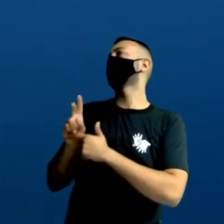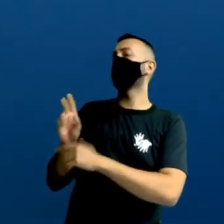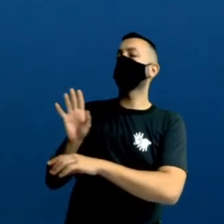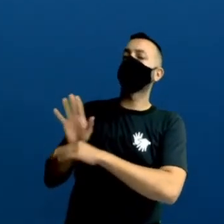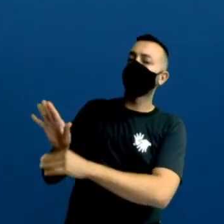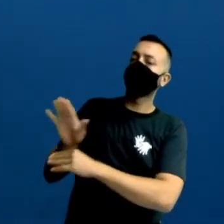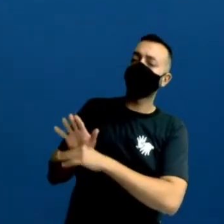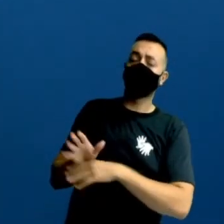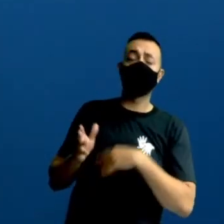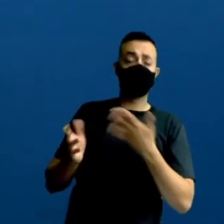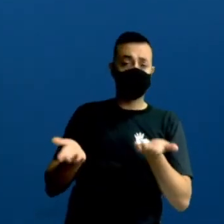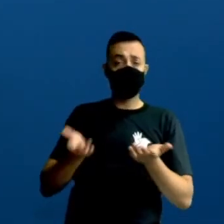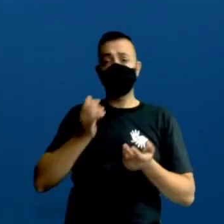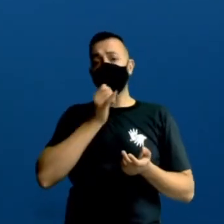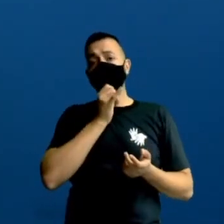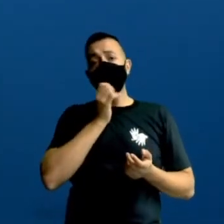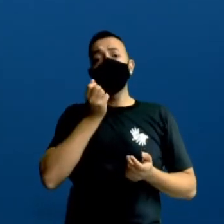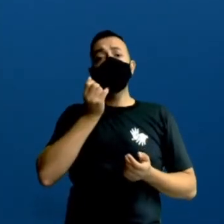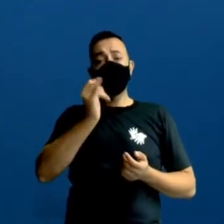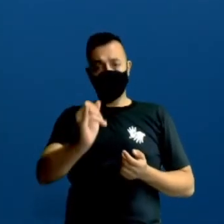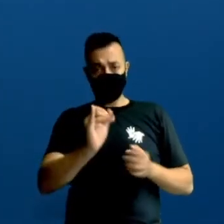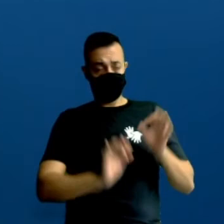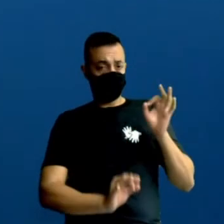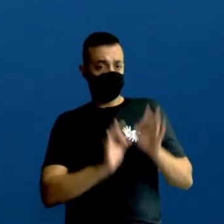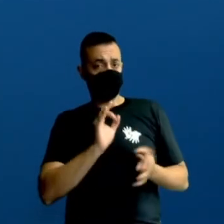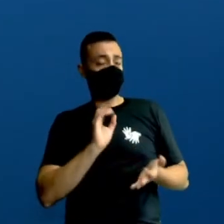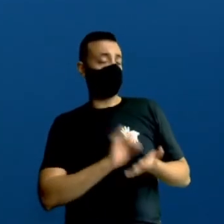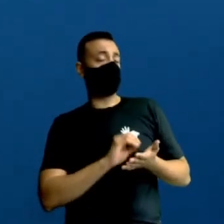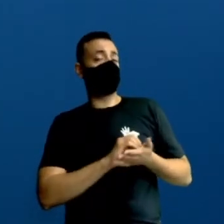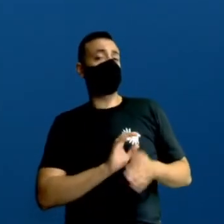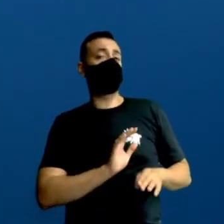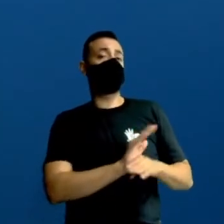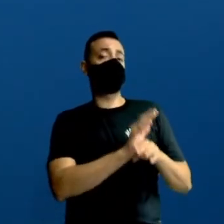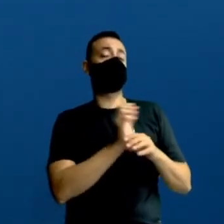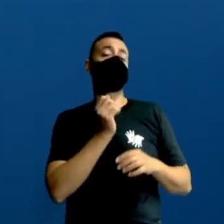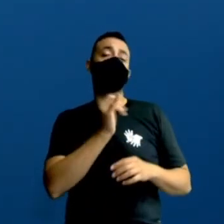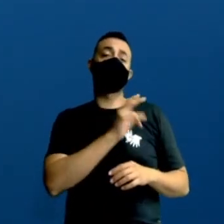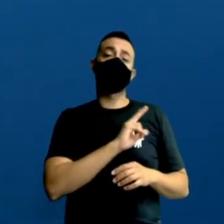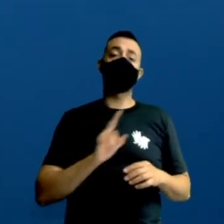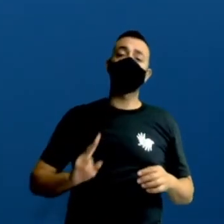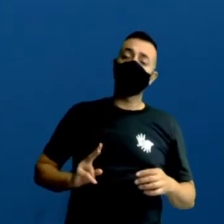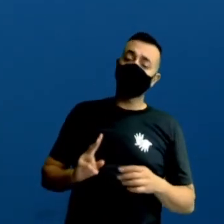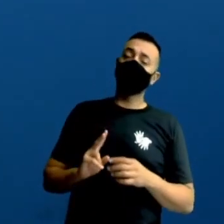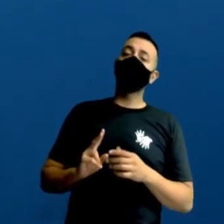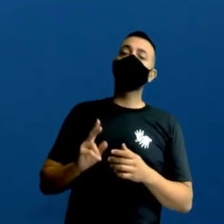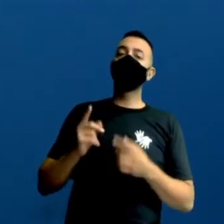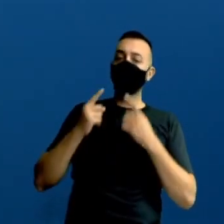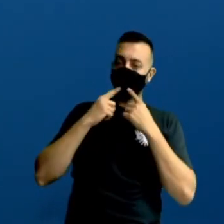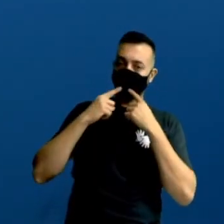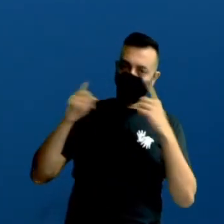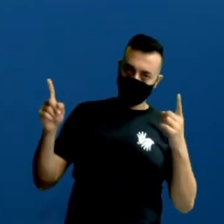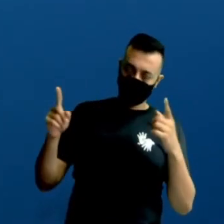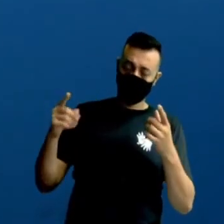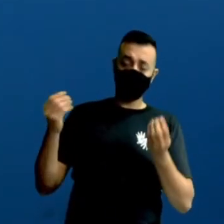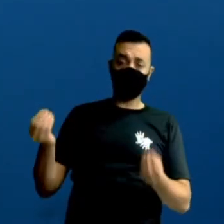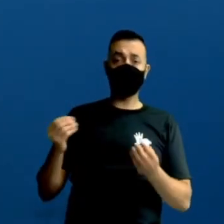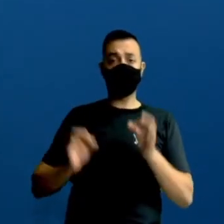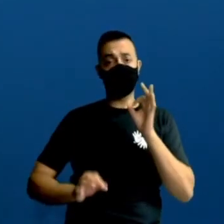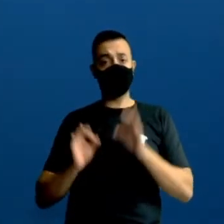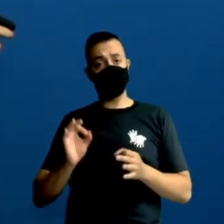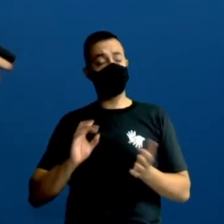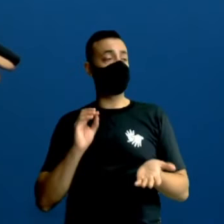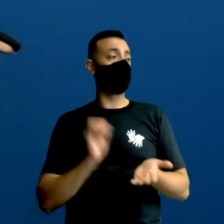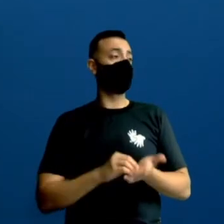Porque se o juiz está devendo favor para o executivo, se a Câmara dos Vereadores, os vereadores vão lá e denunciam, o juiz está